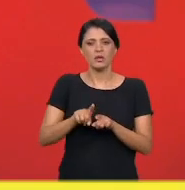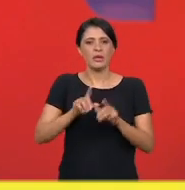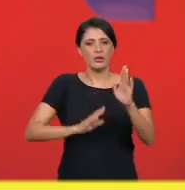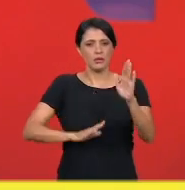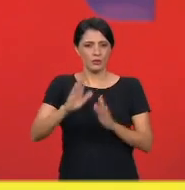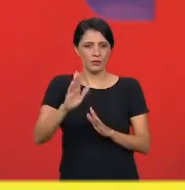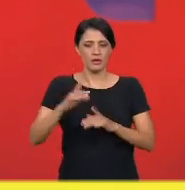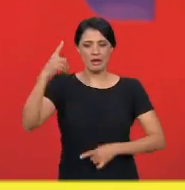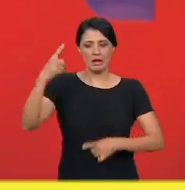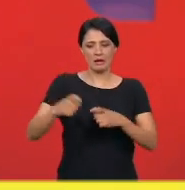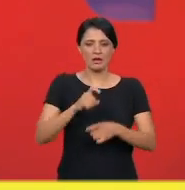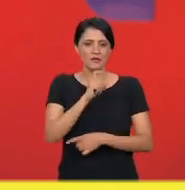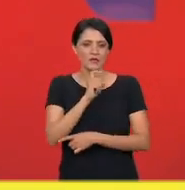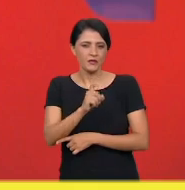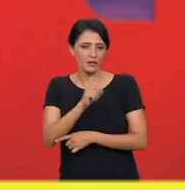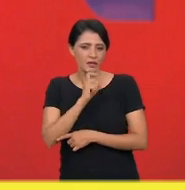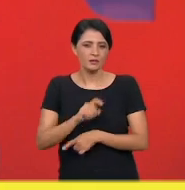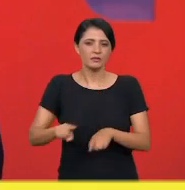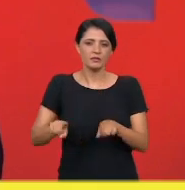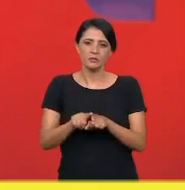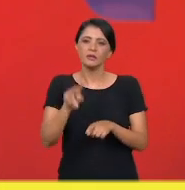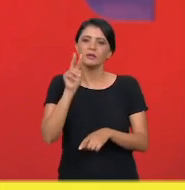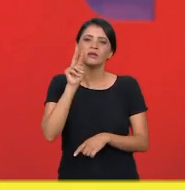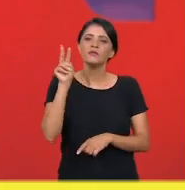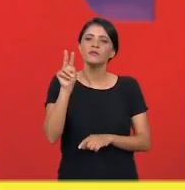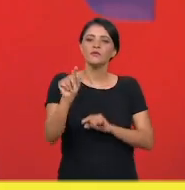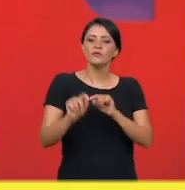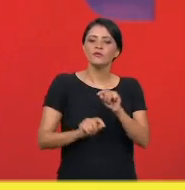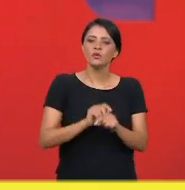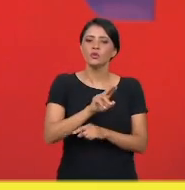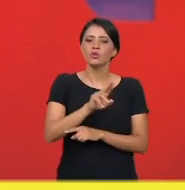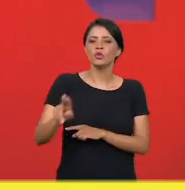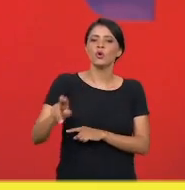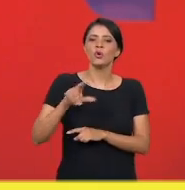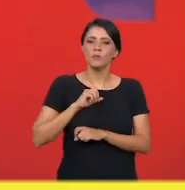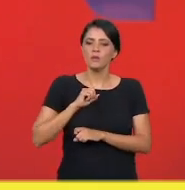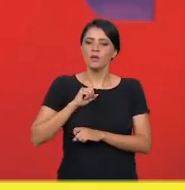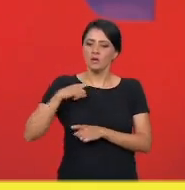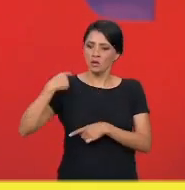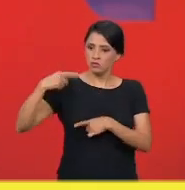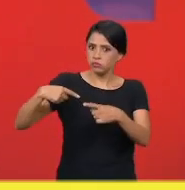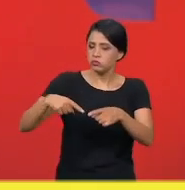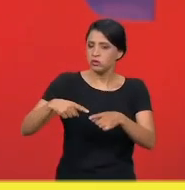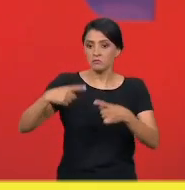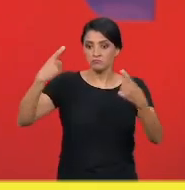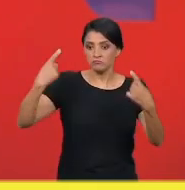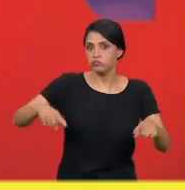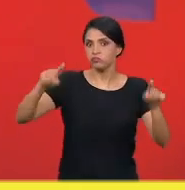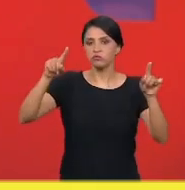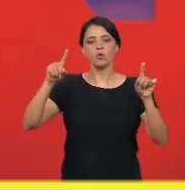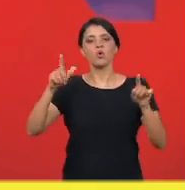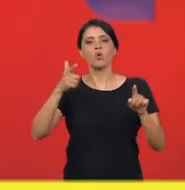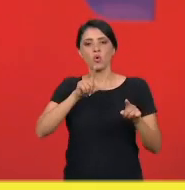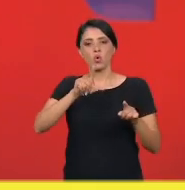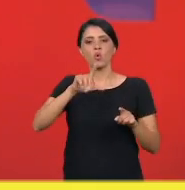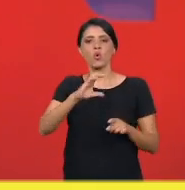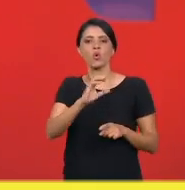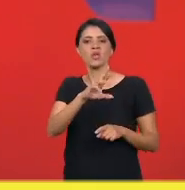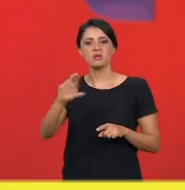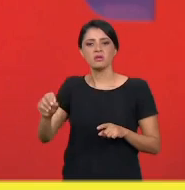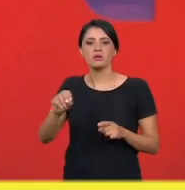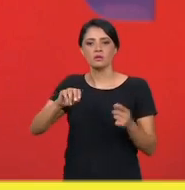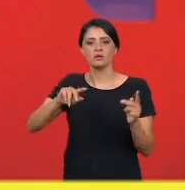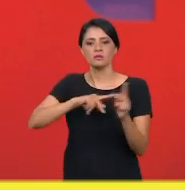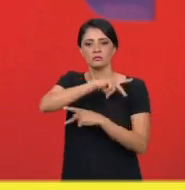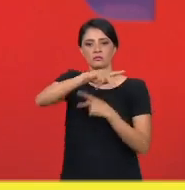Guerra Fria, isso foi muito acentuado, a gente viu a assim chamada corrida espacial sendo liderada por estados soberanos, que eram